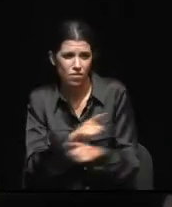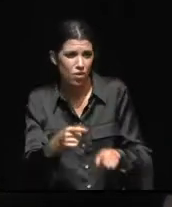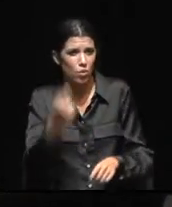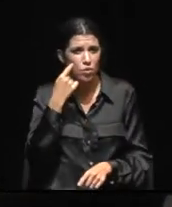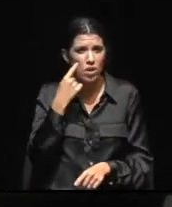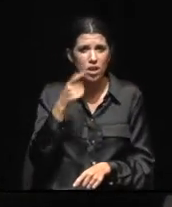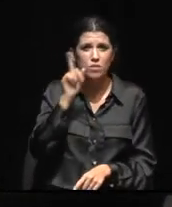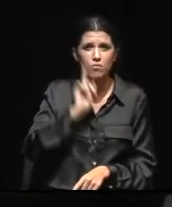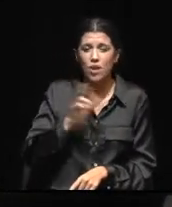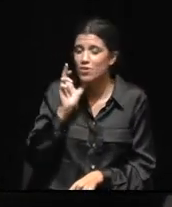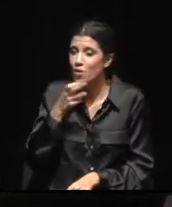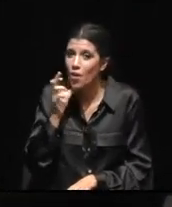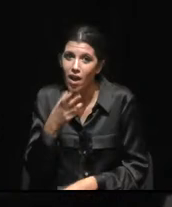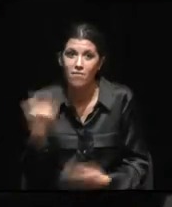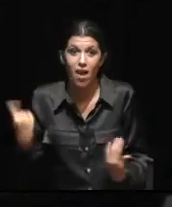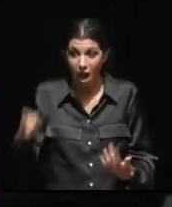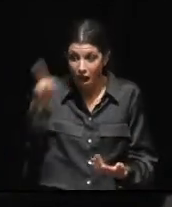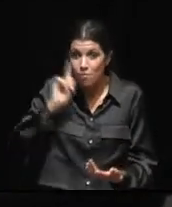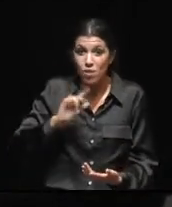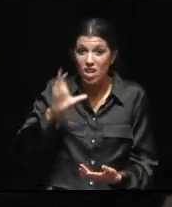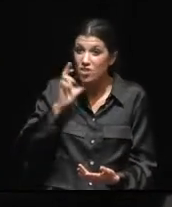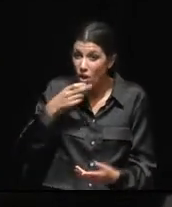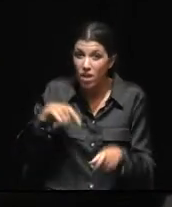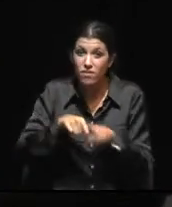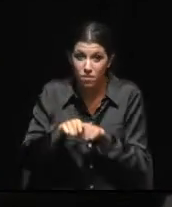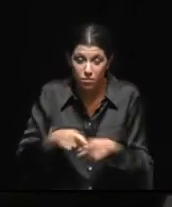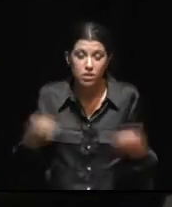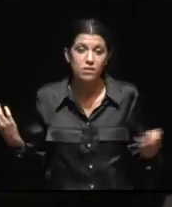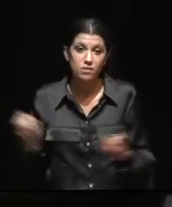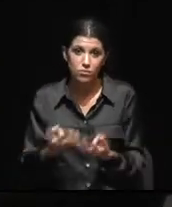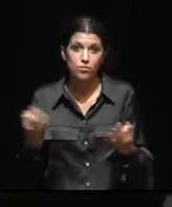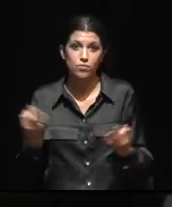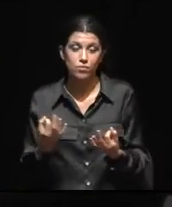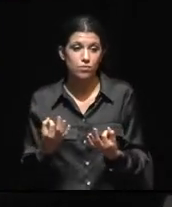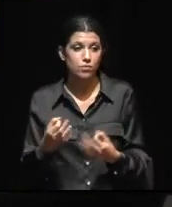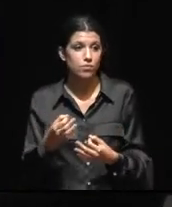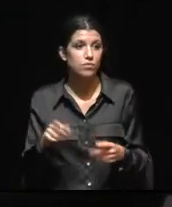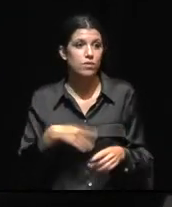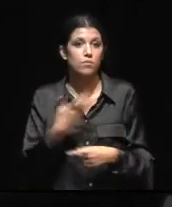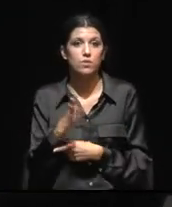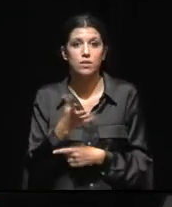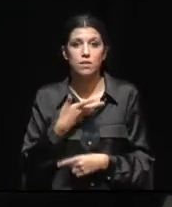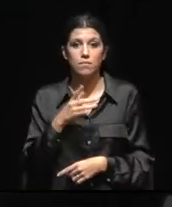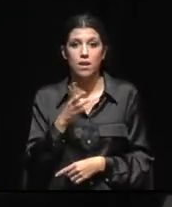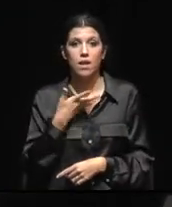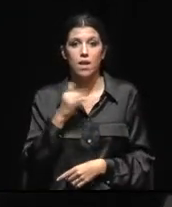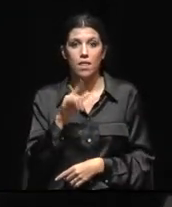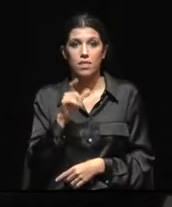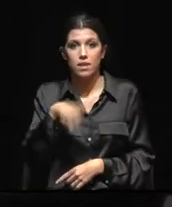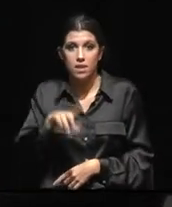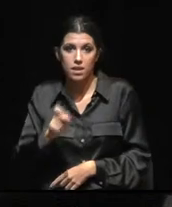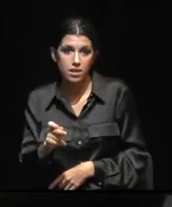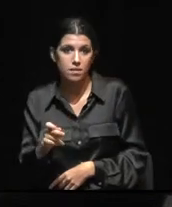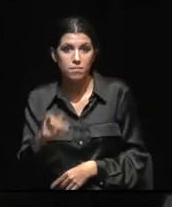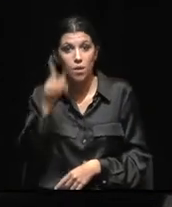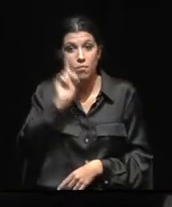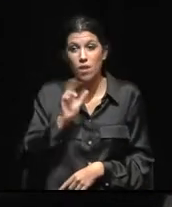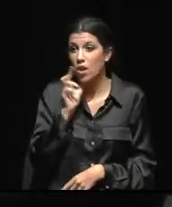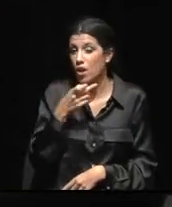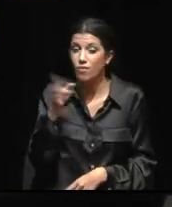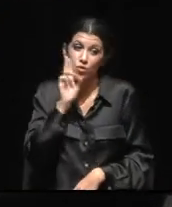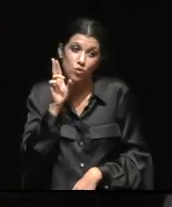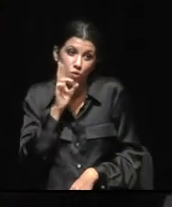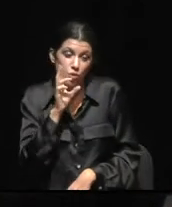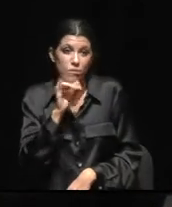todos conhecem mulheres horríveis Há Mulheres horríveis na política a senhora Dilma R é uma mulher horrível Desculpem a senhora